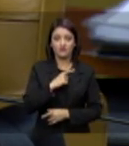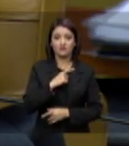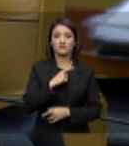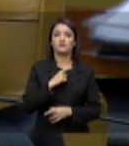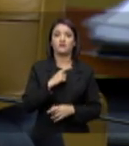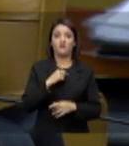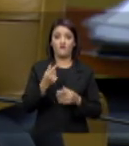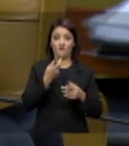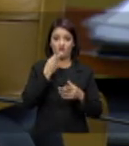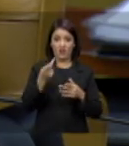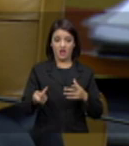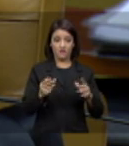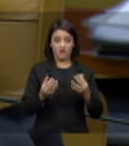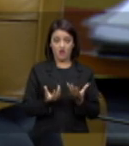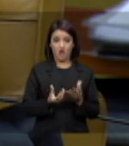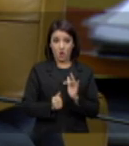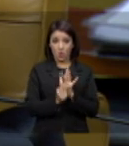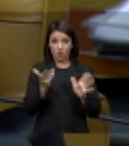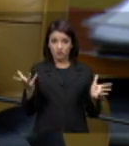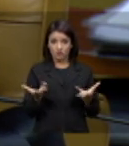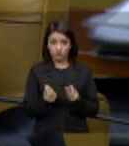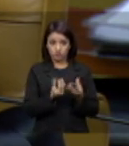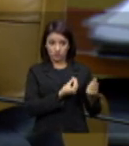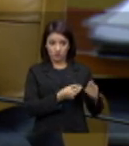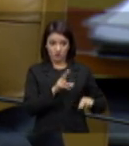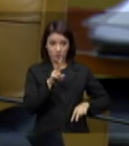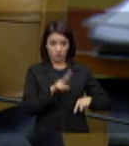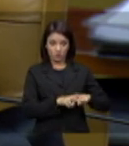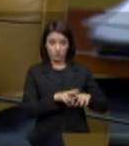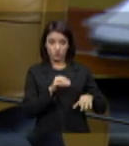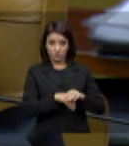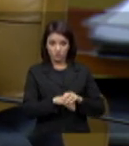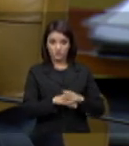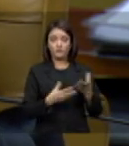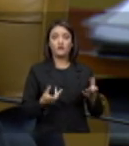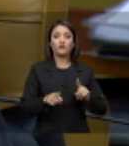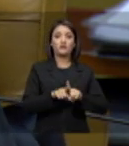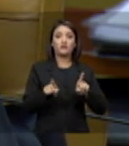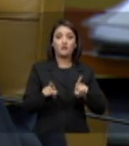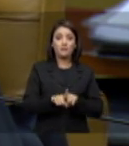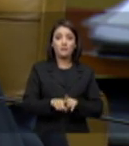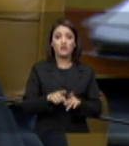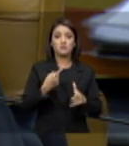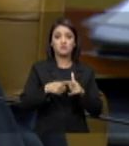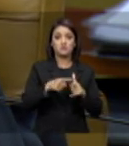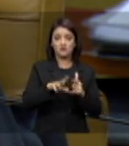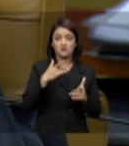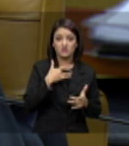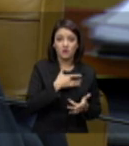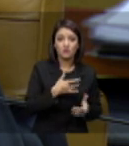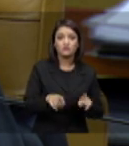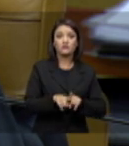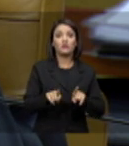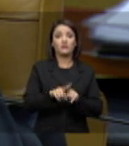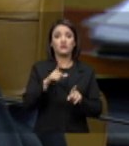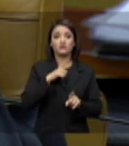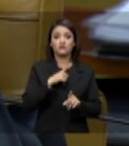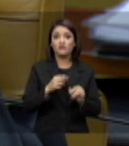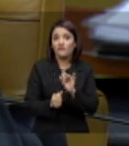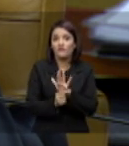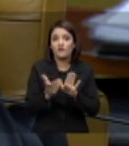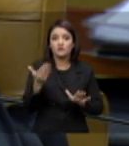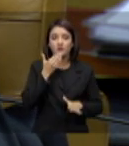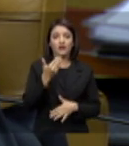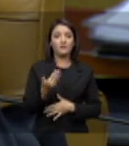na superlotação do sistema se falava nas condições sanitários e por isso e elenca uma série de